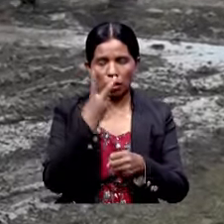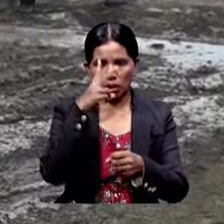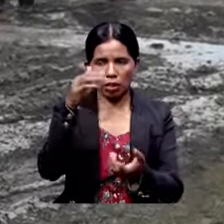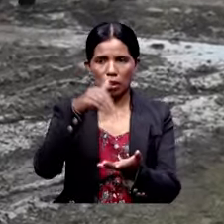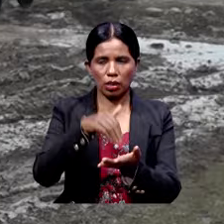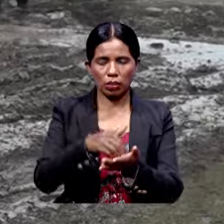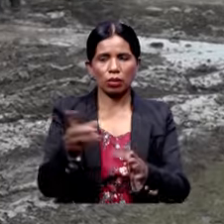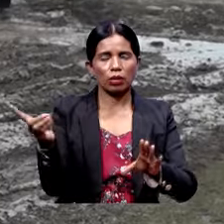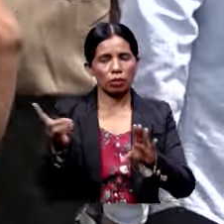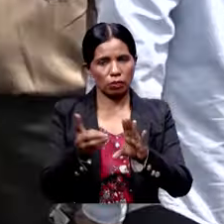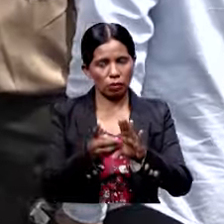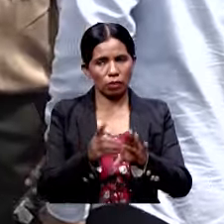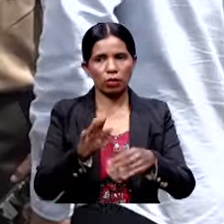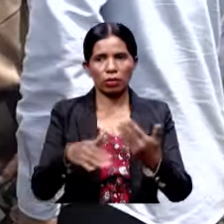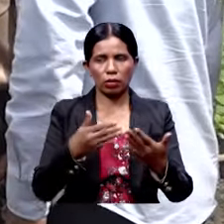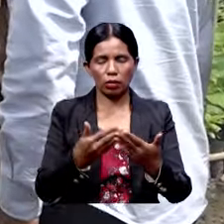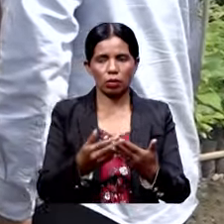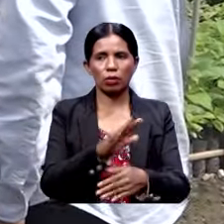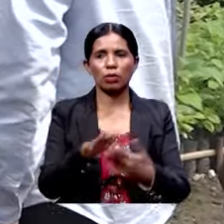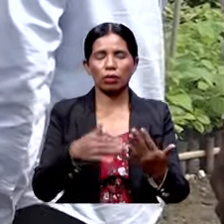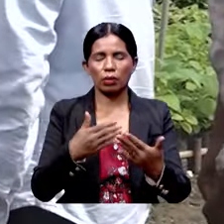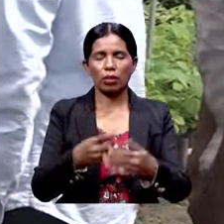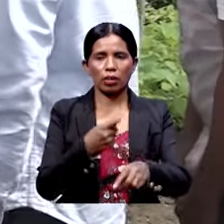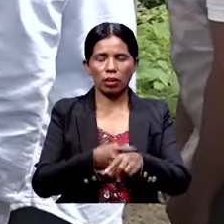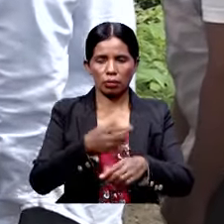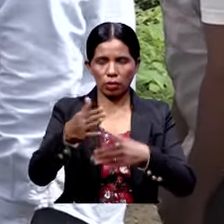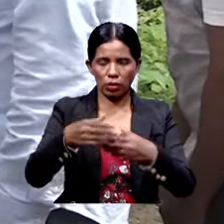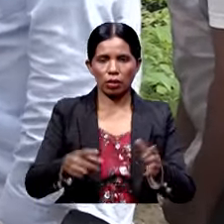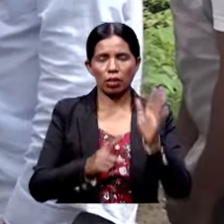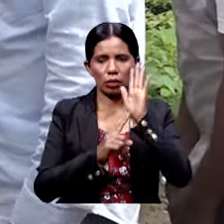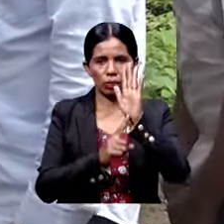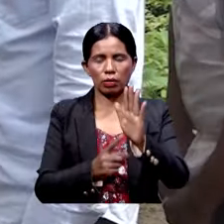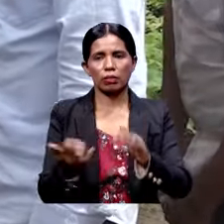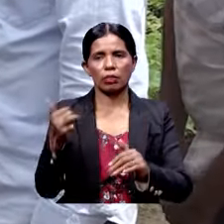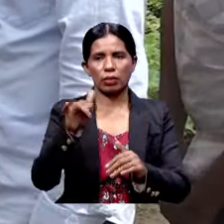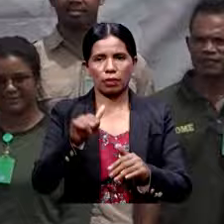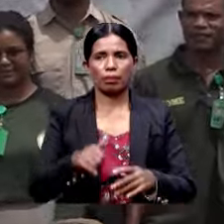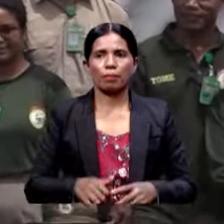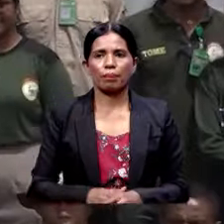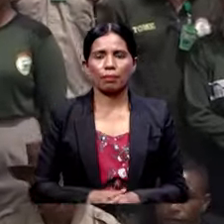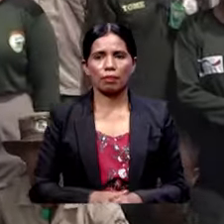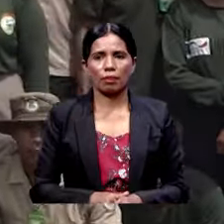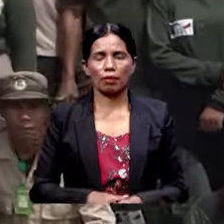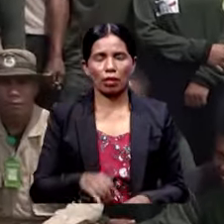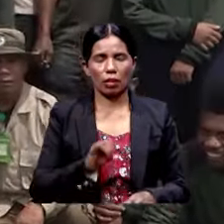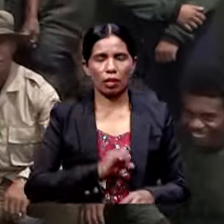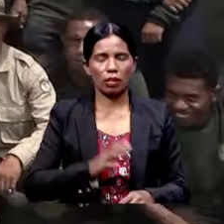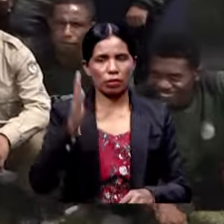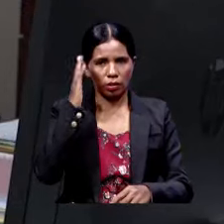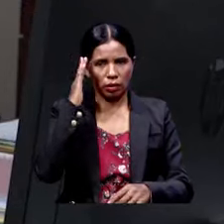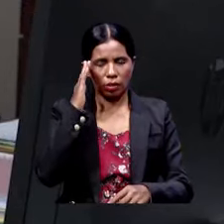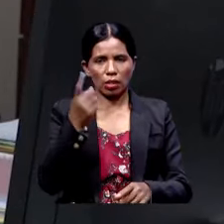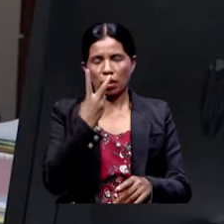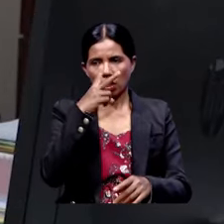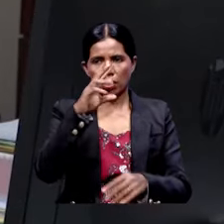ba documento Corpo Guarda Floresta nien, no tempo bada se fosse a Ibacira. A ONU verificação nene